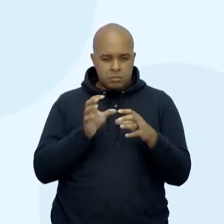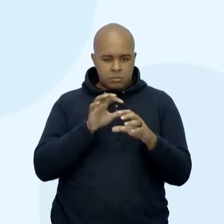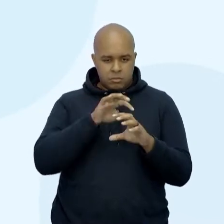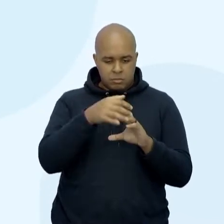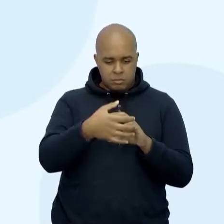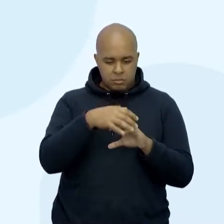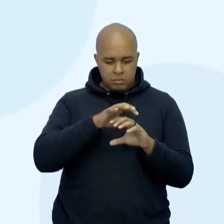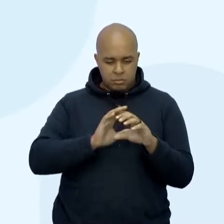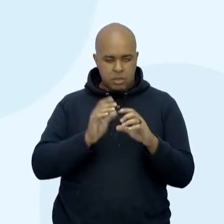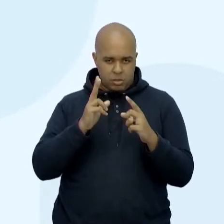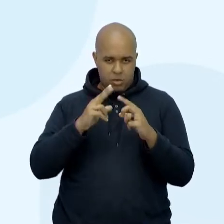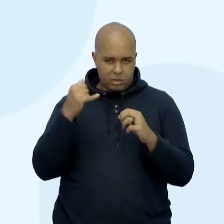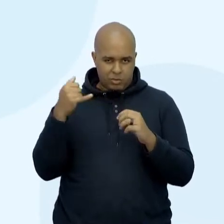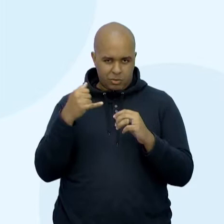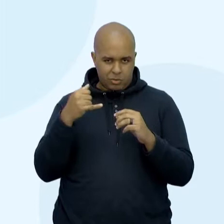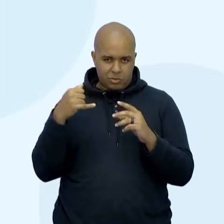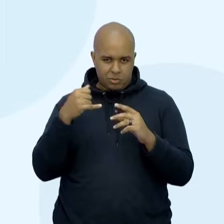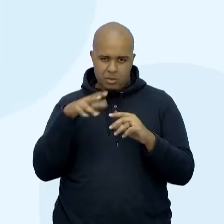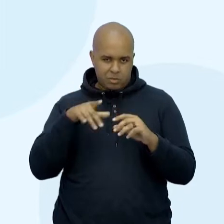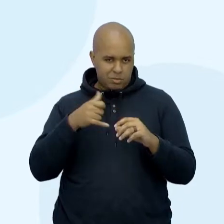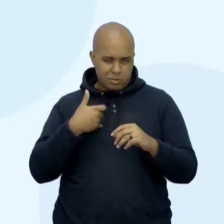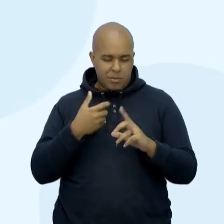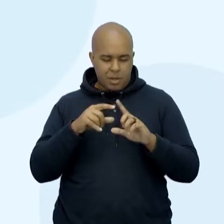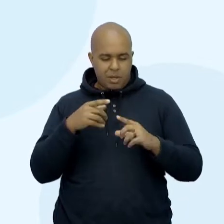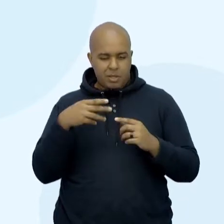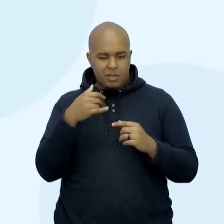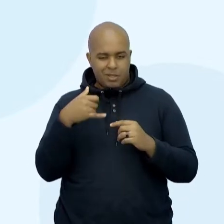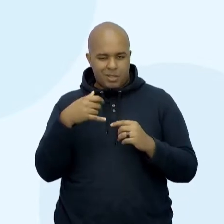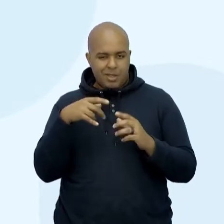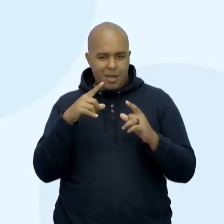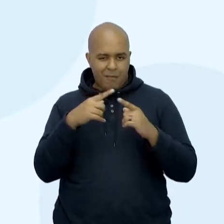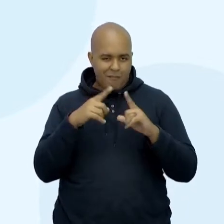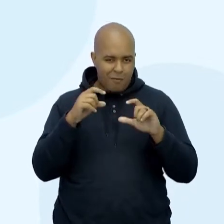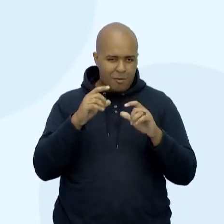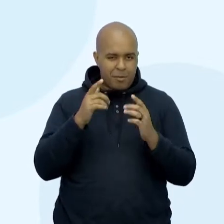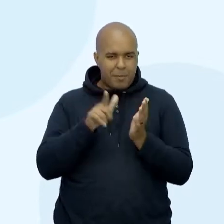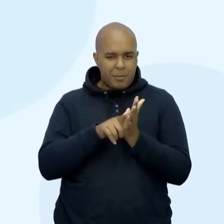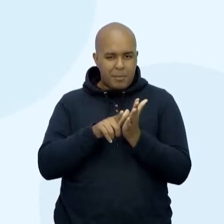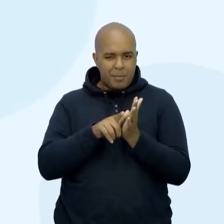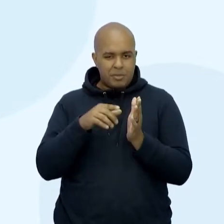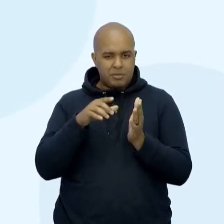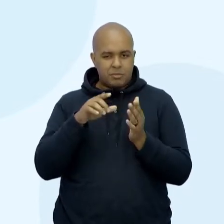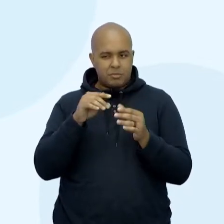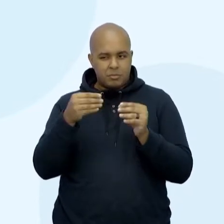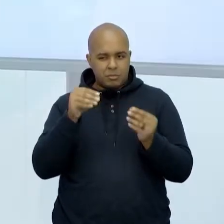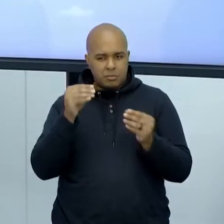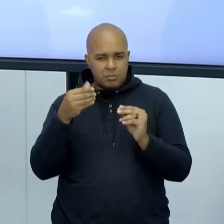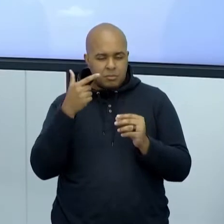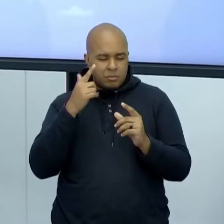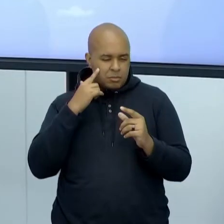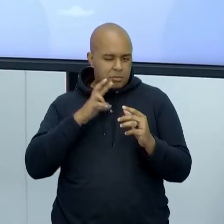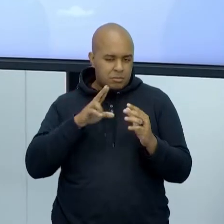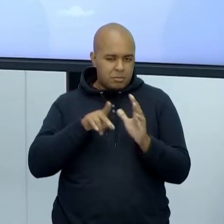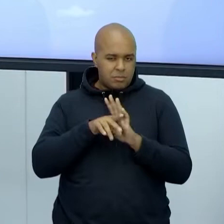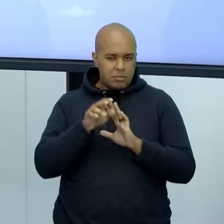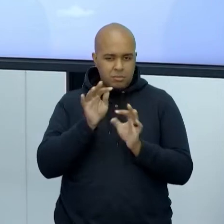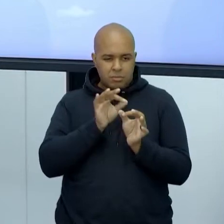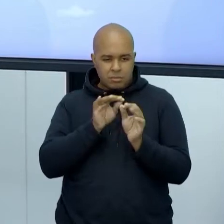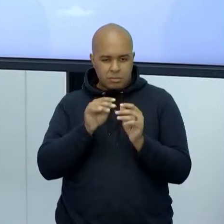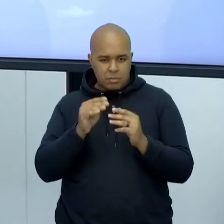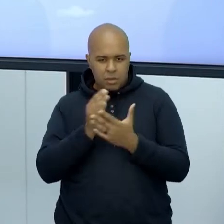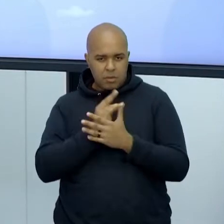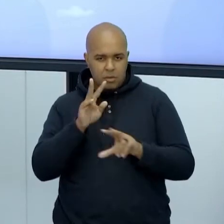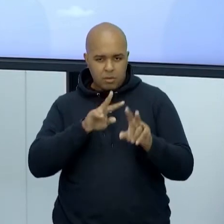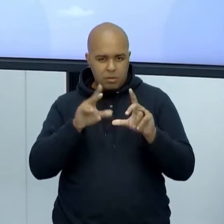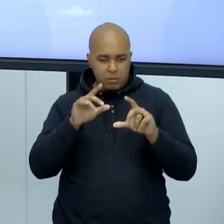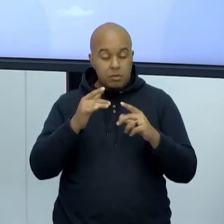um negativo de foto, né? Vocês não têm idade, mas é tipo um papel vegetal onde a gente consegue ver algumas imagens.